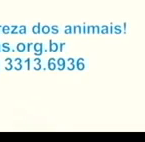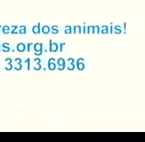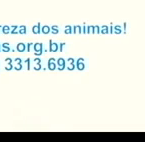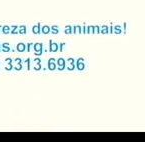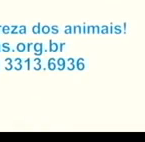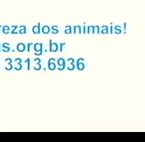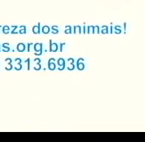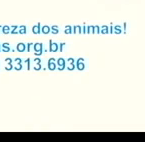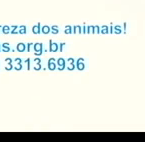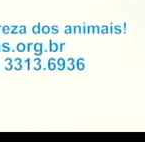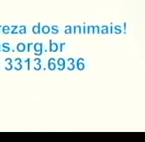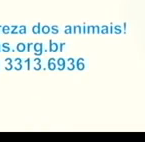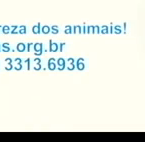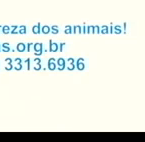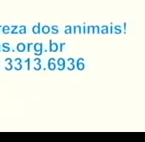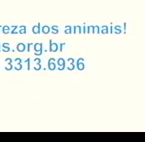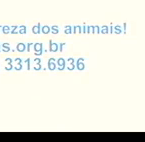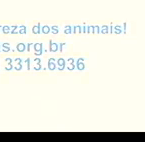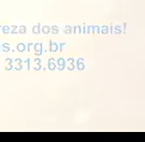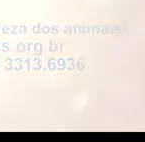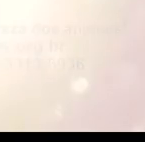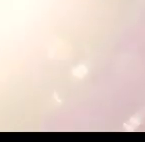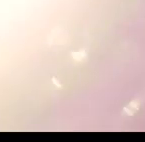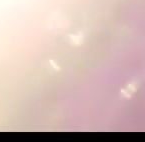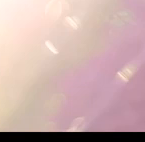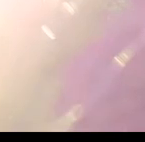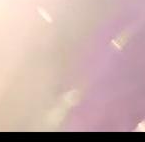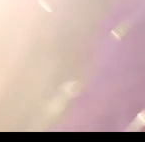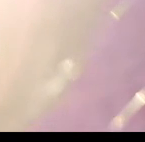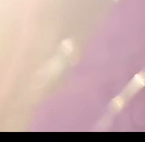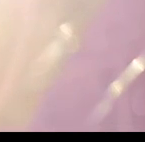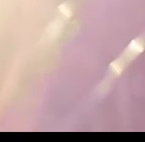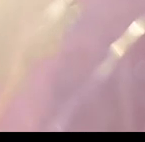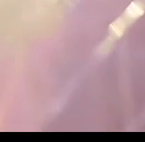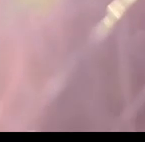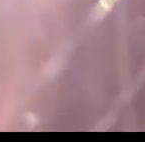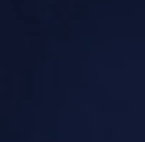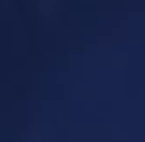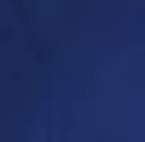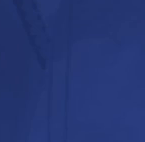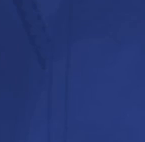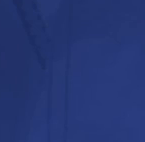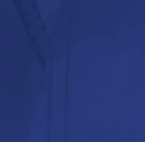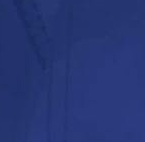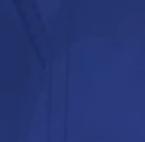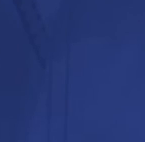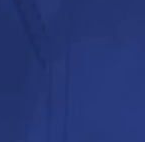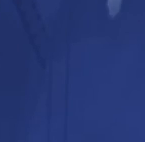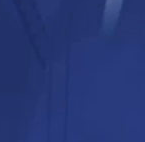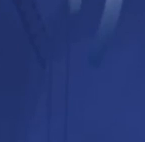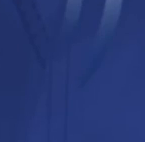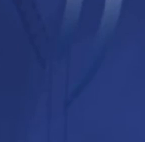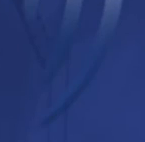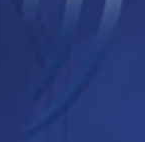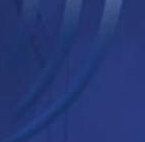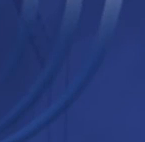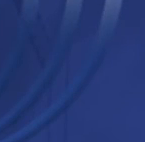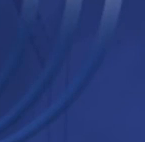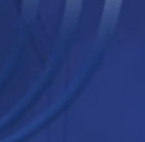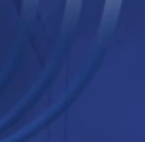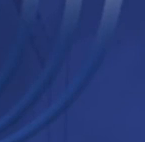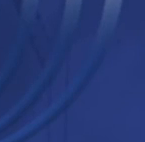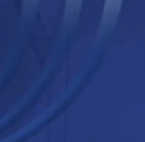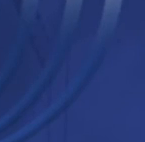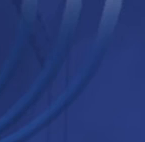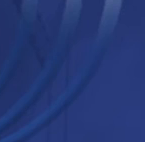animais. Acesse convidas.org.br e saiba como ajudar.